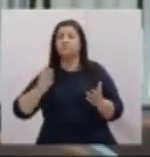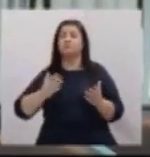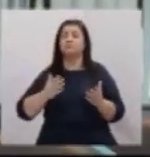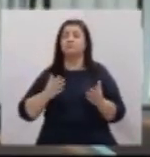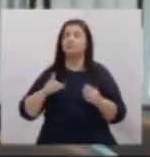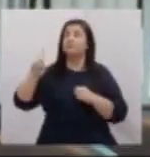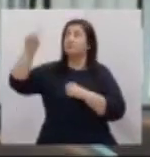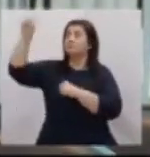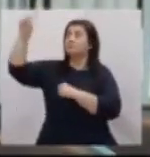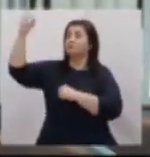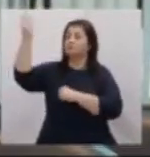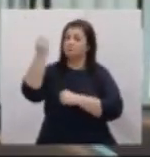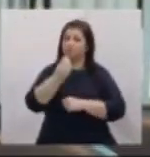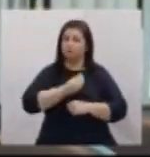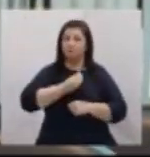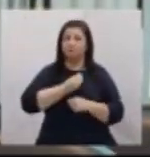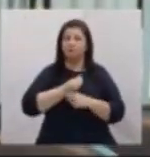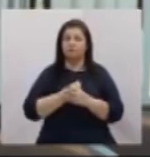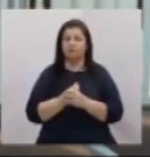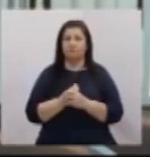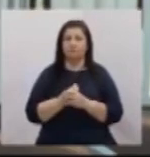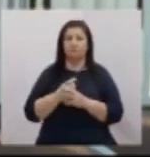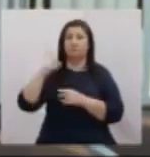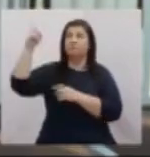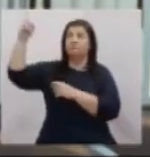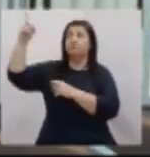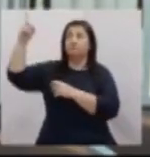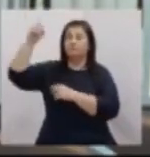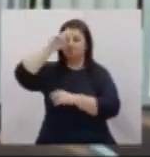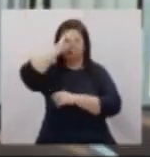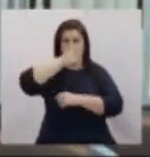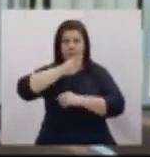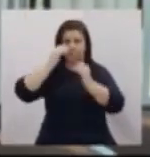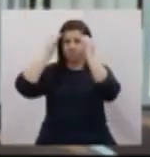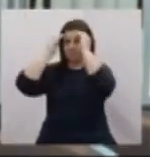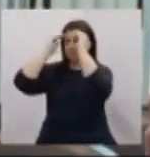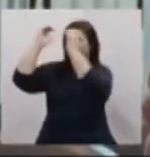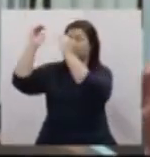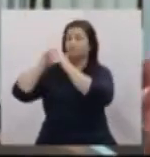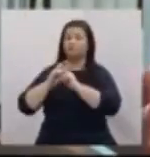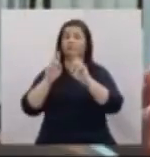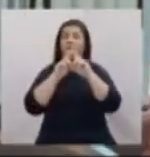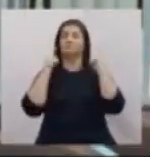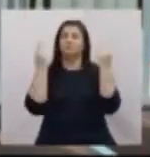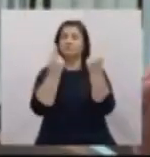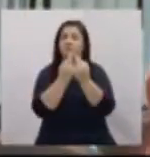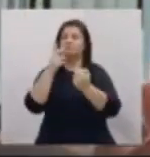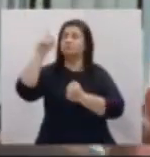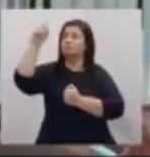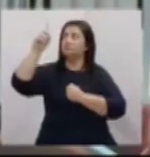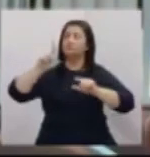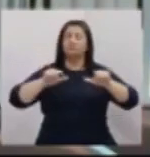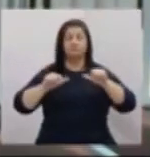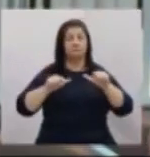de Deus. Então nós estamos debaixo da direção do governo do reino de Deus. E o reino de Deus é um reino espiritual que